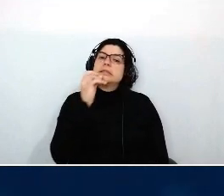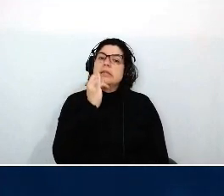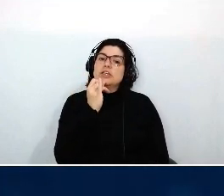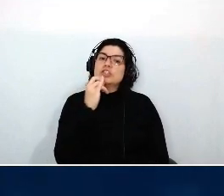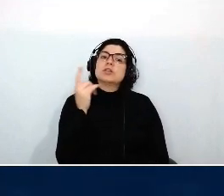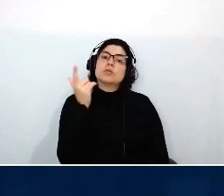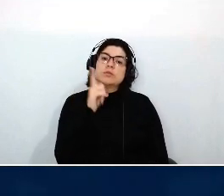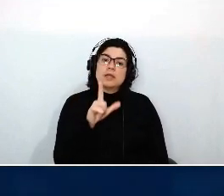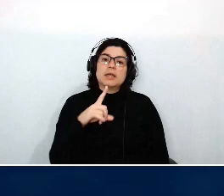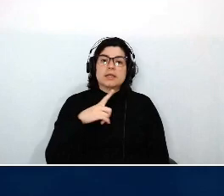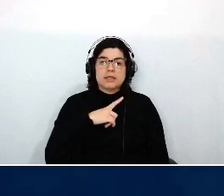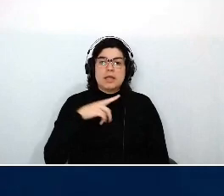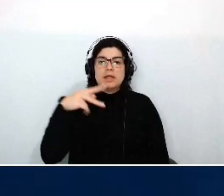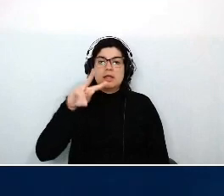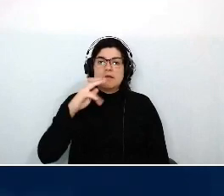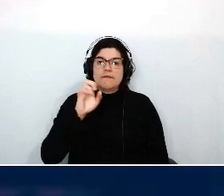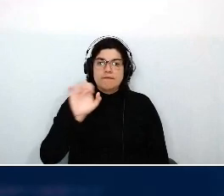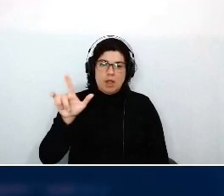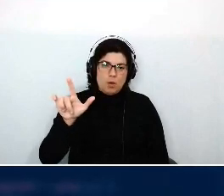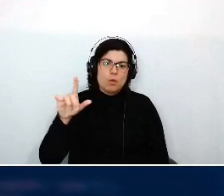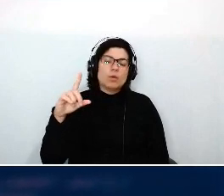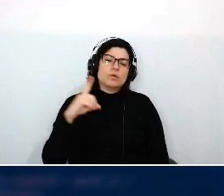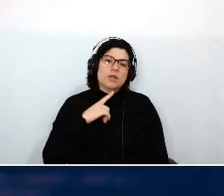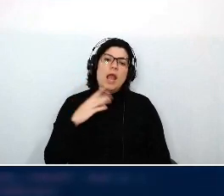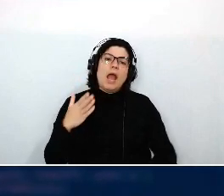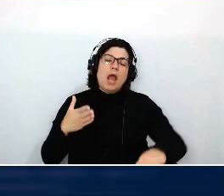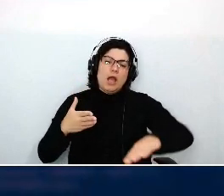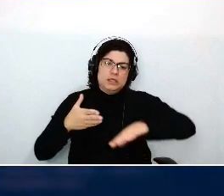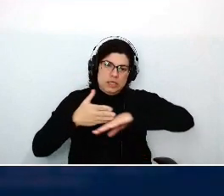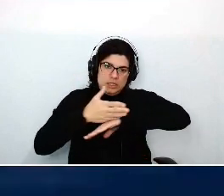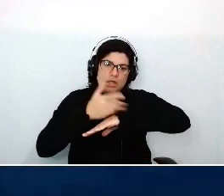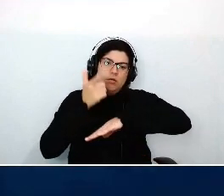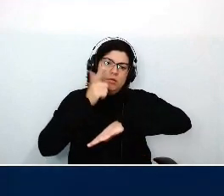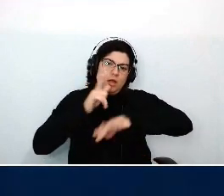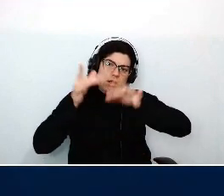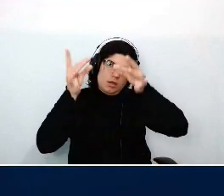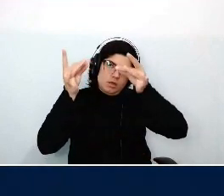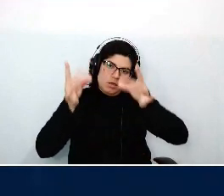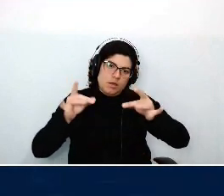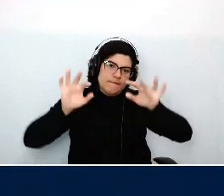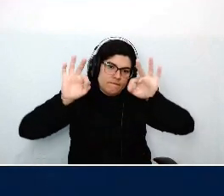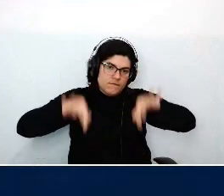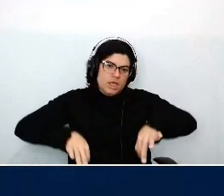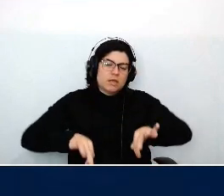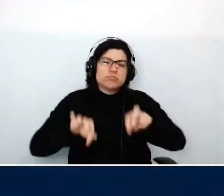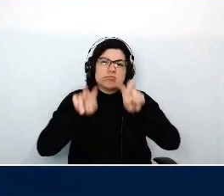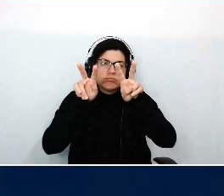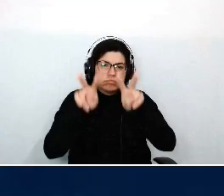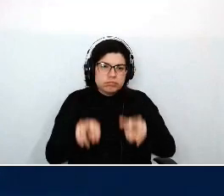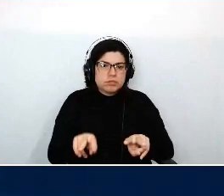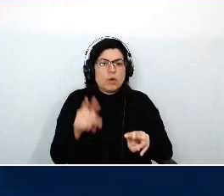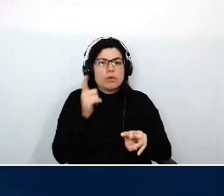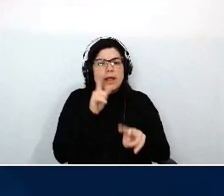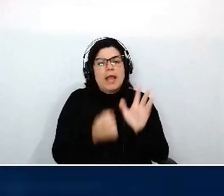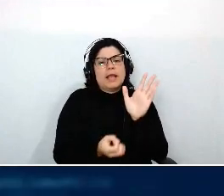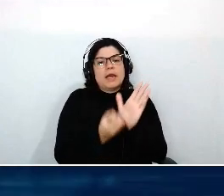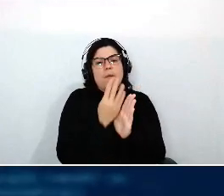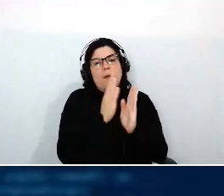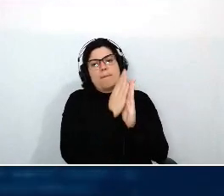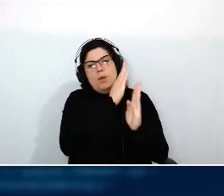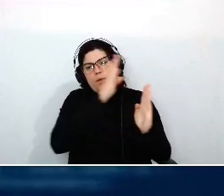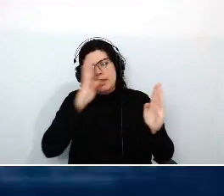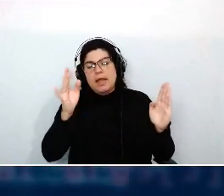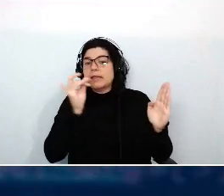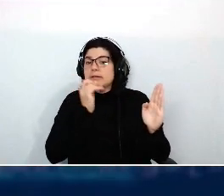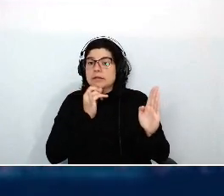aí você usa aquela assertionzinha is lá e pode passar a descrição no final, você consegue construir ali uma biblioteca de testes. Inclusive o